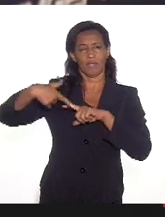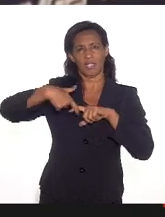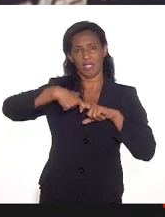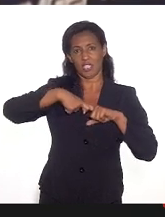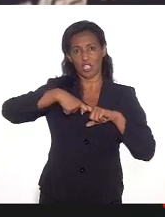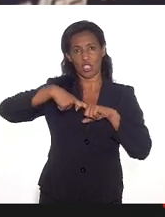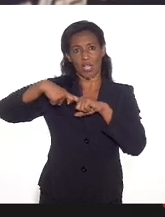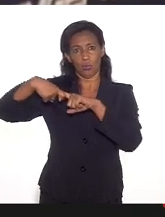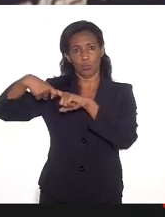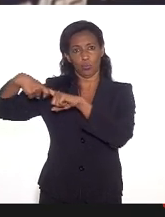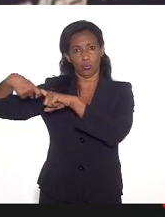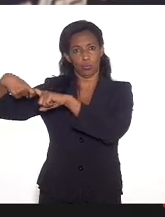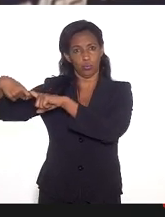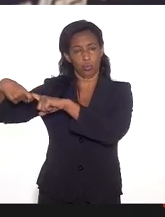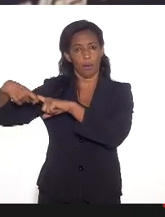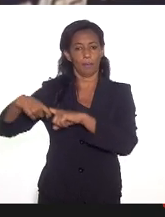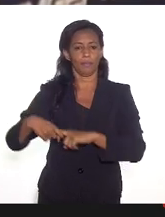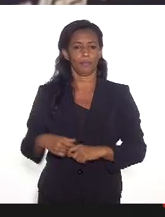Brasil para ser